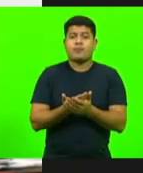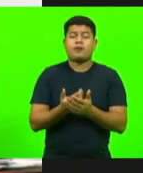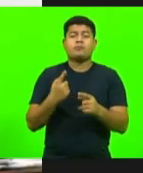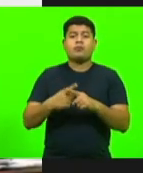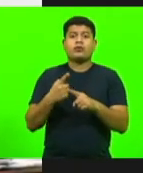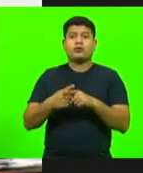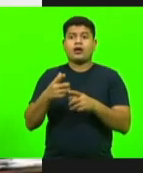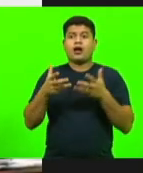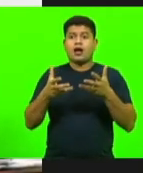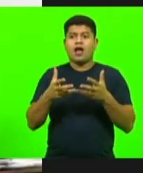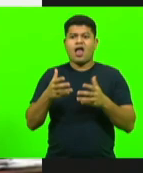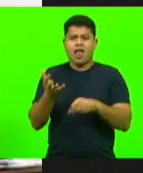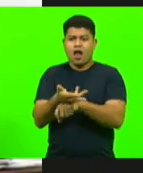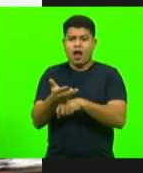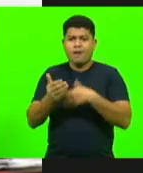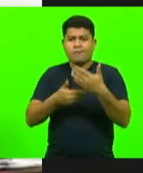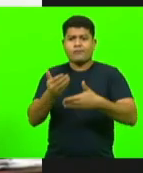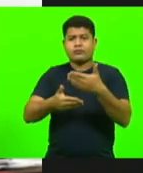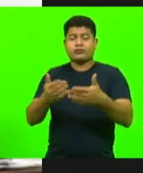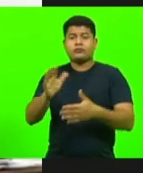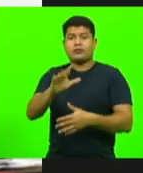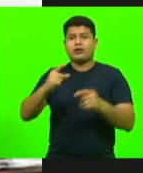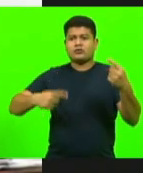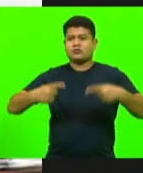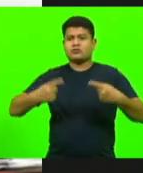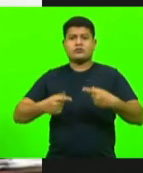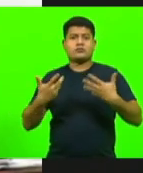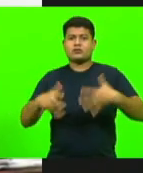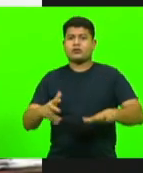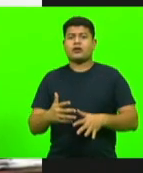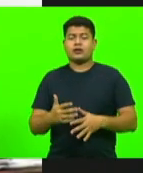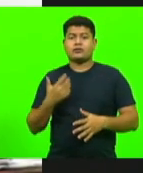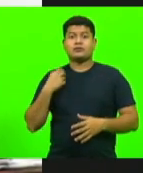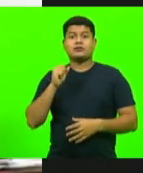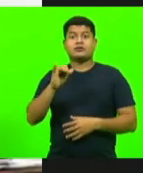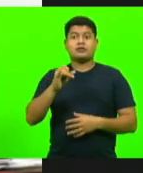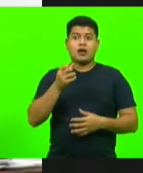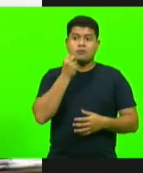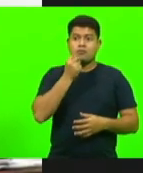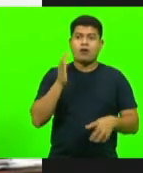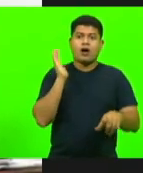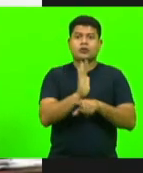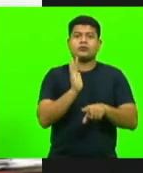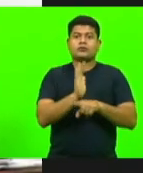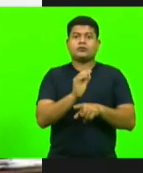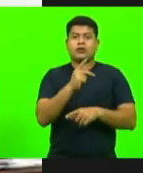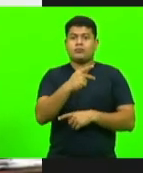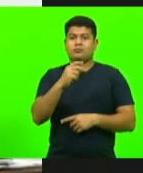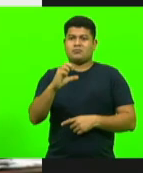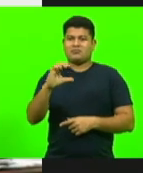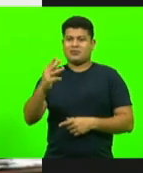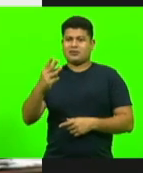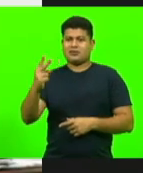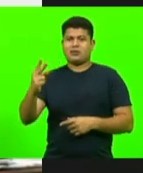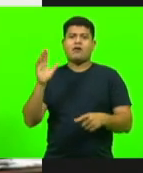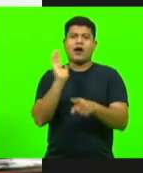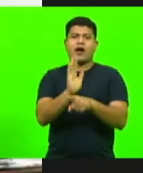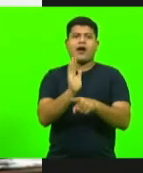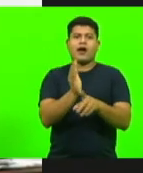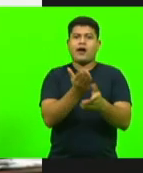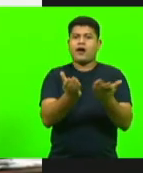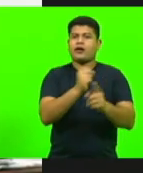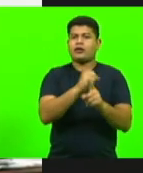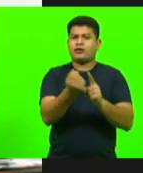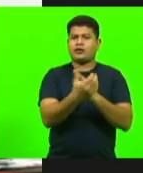pressa e por que que você quer curtir você é tão bom assim para a sociedade brasileira até que 32 Então vamos colocar as cartas na Mesa